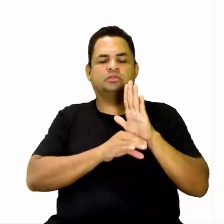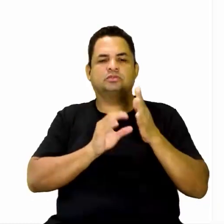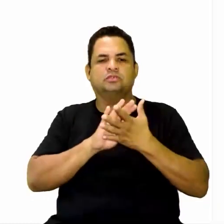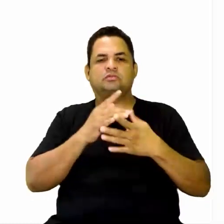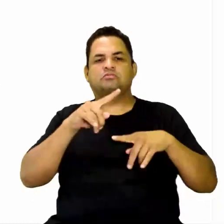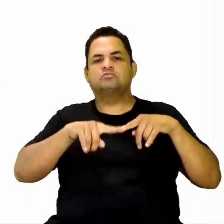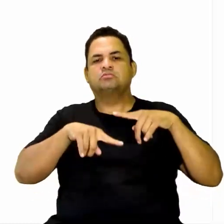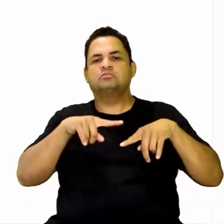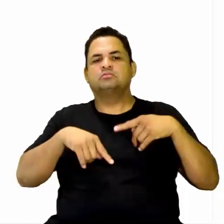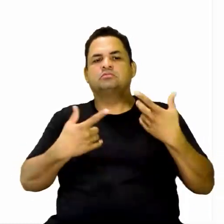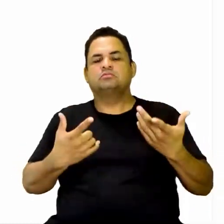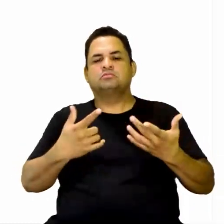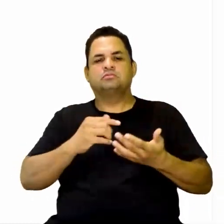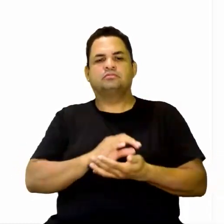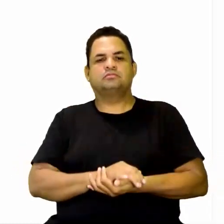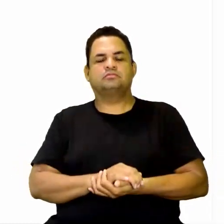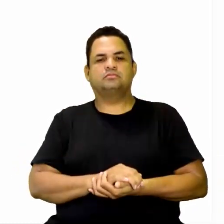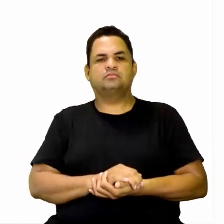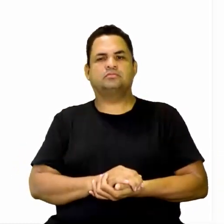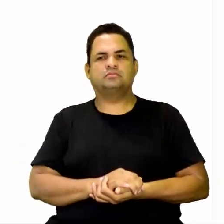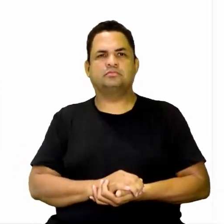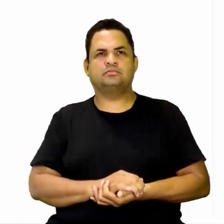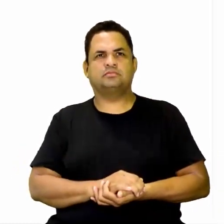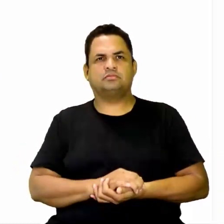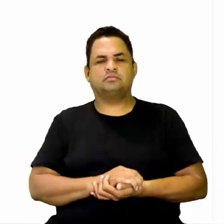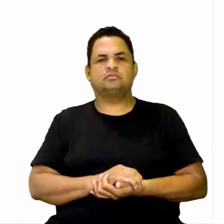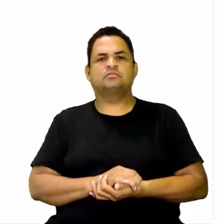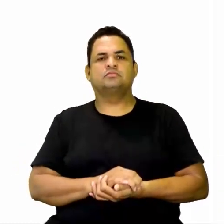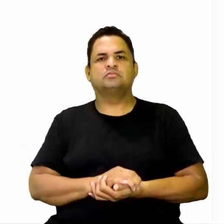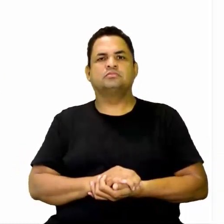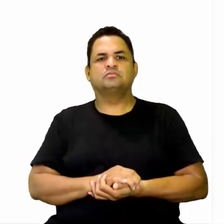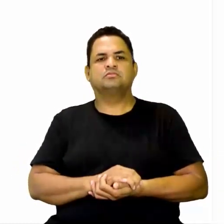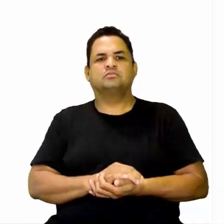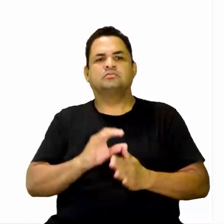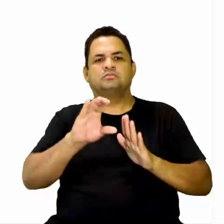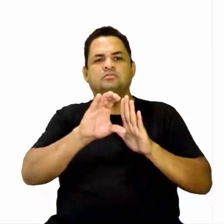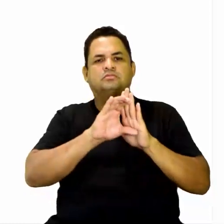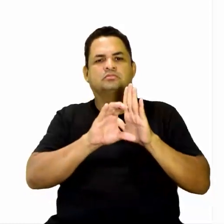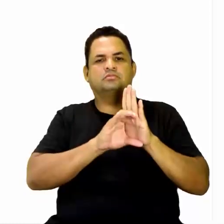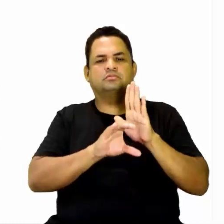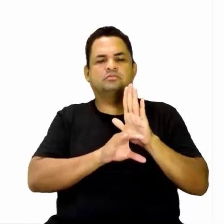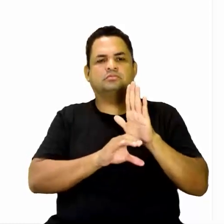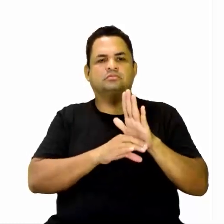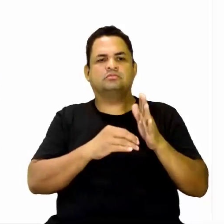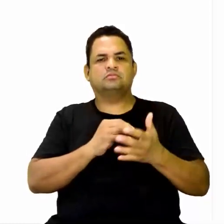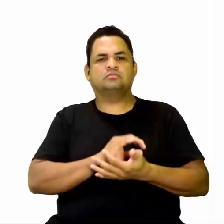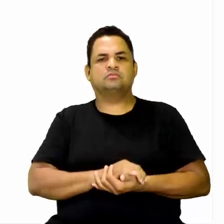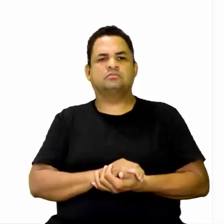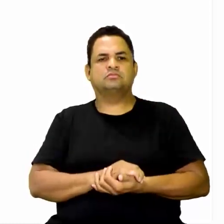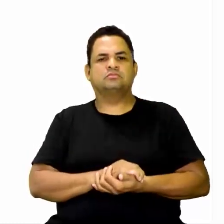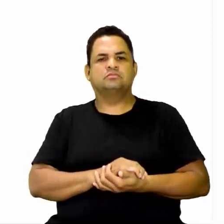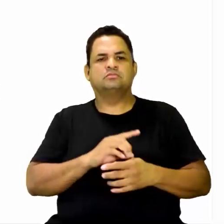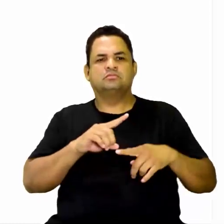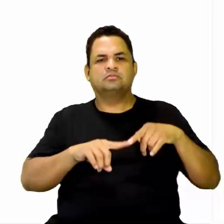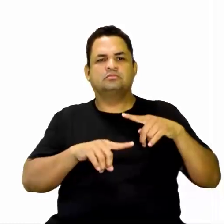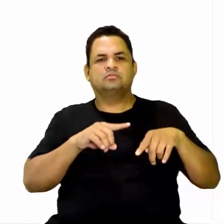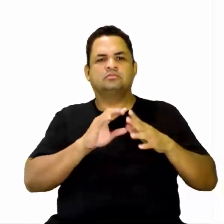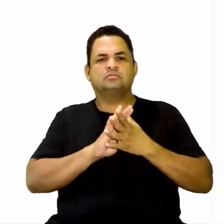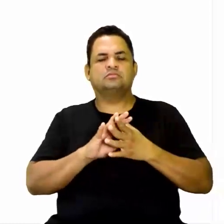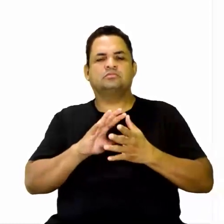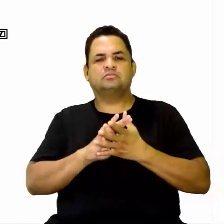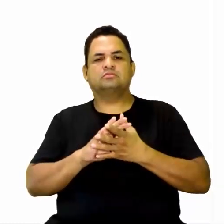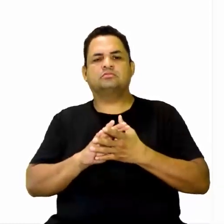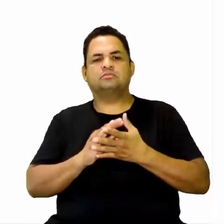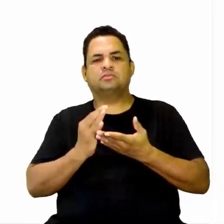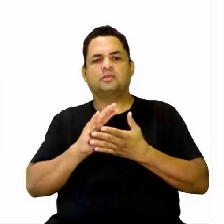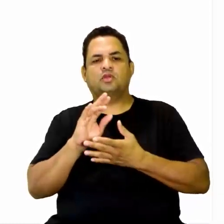Bom, os materiais, eles são classificados em material homogêneo,